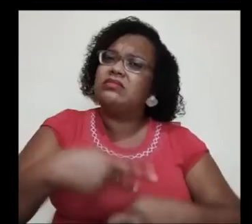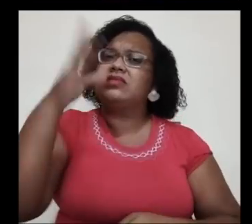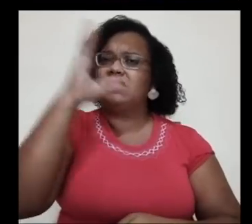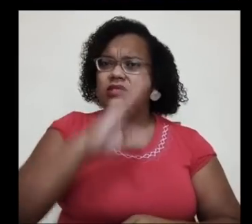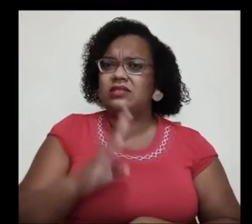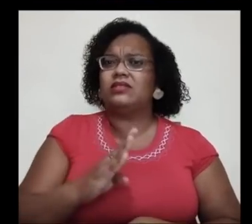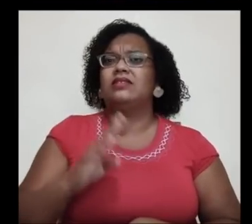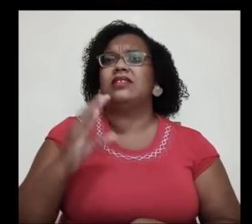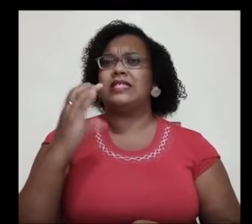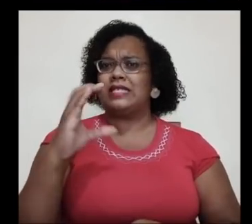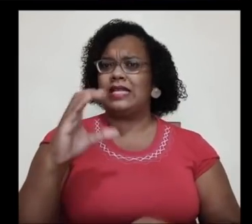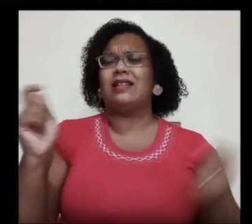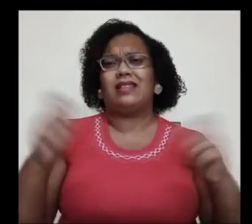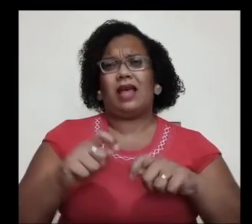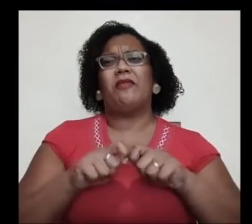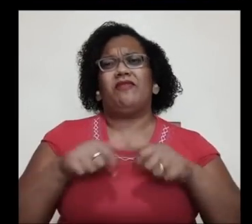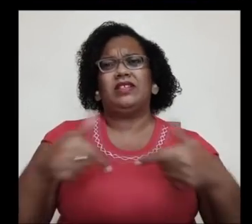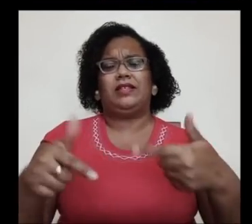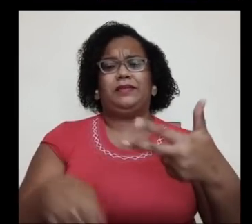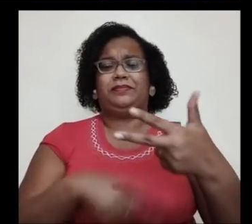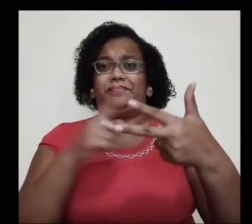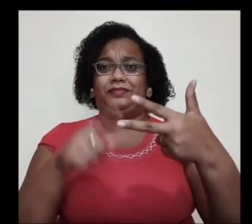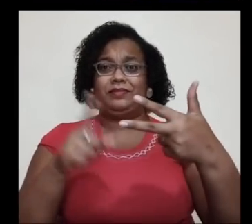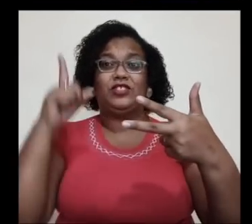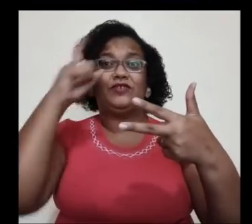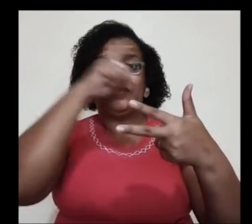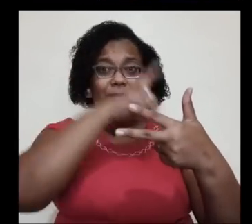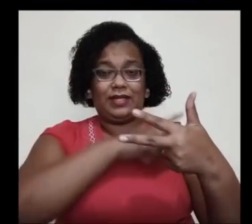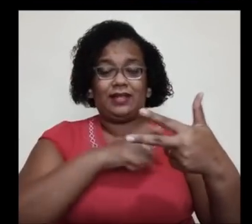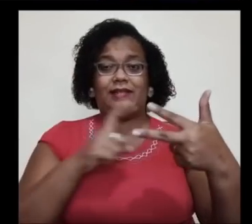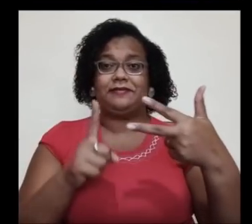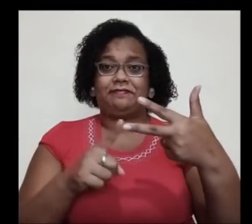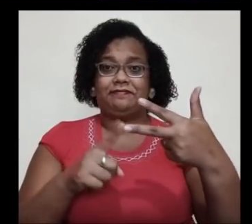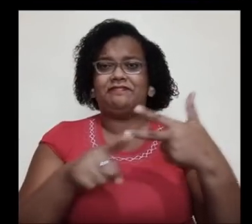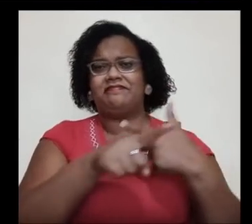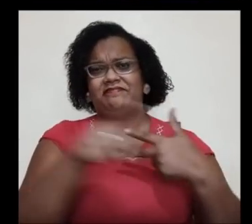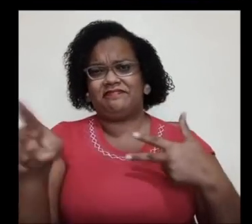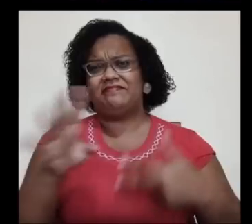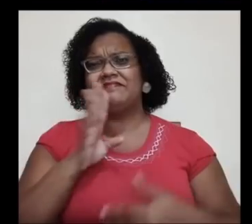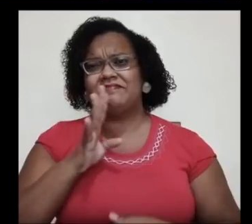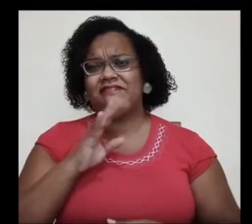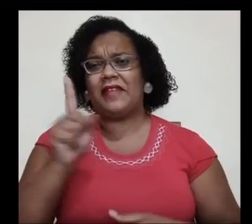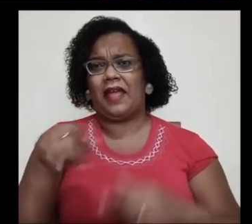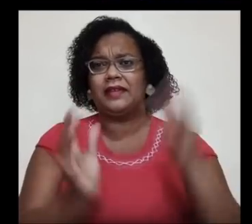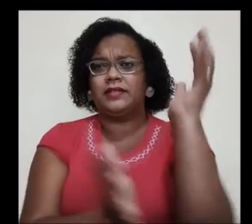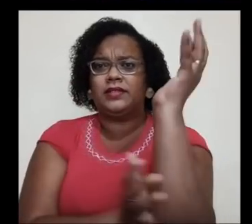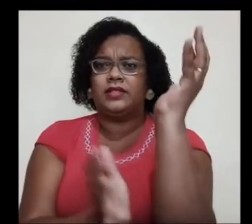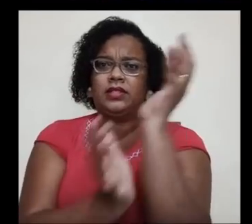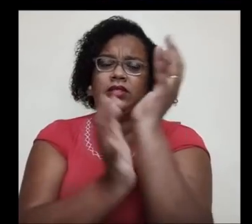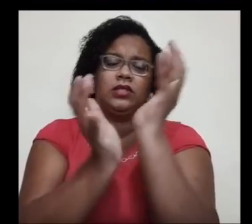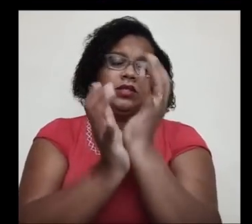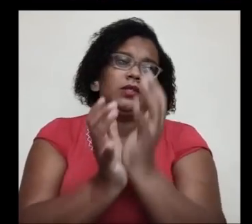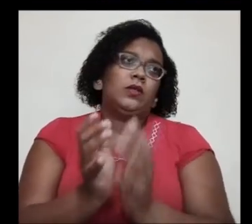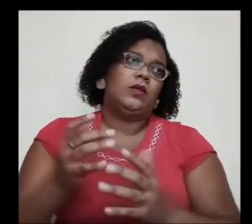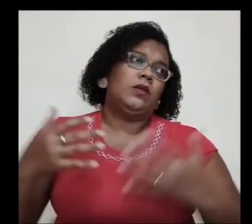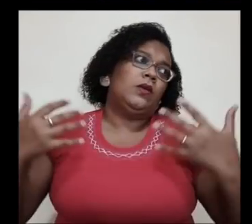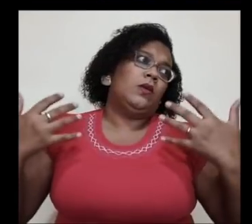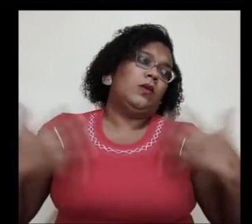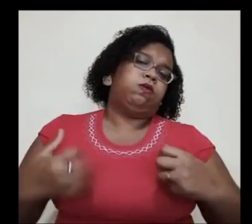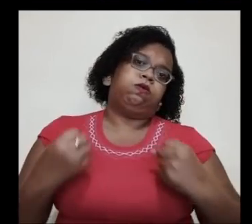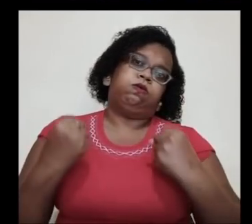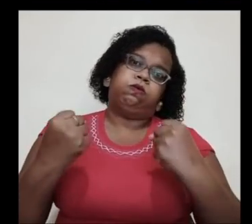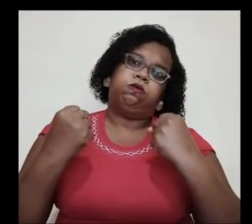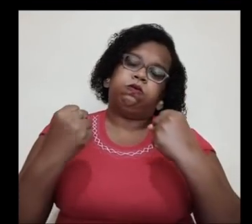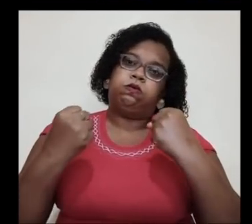que é a burocracia infernal que nos assola em todos os níveis. Isso certamente é um impedimento grave, um empecilho grave para a